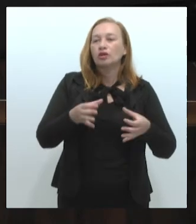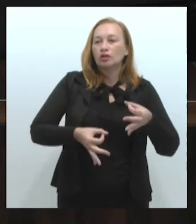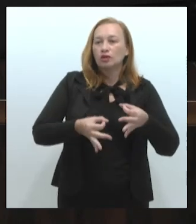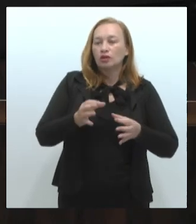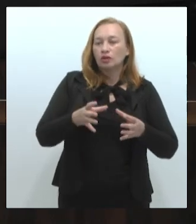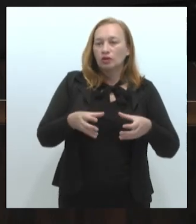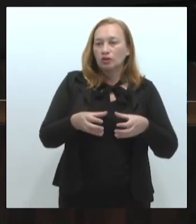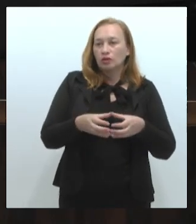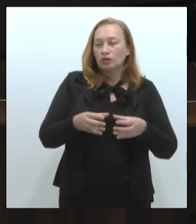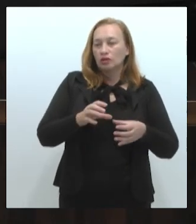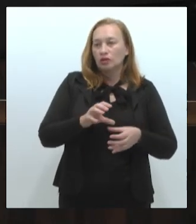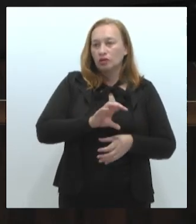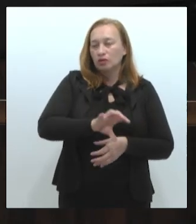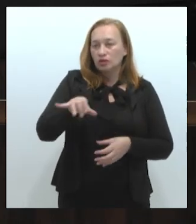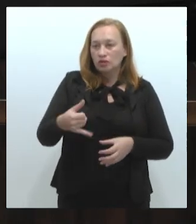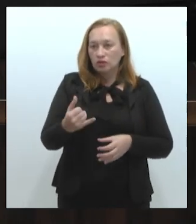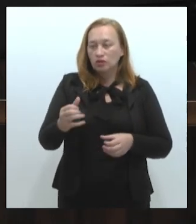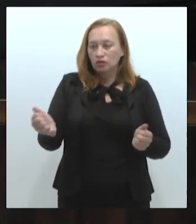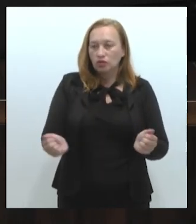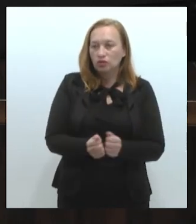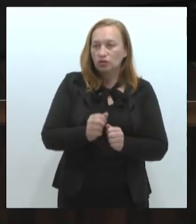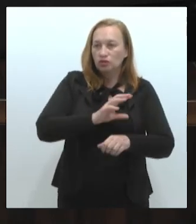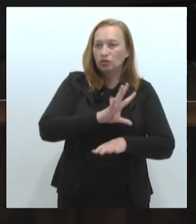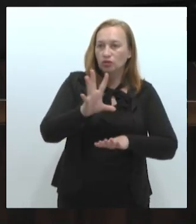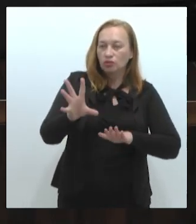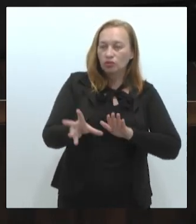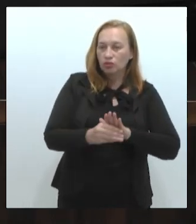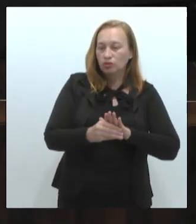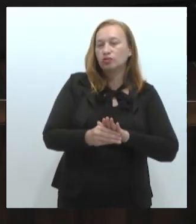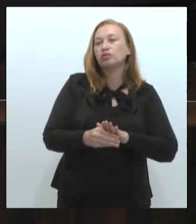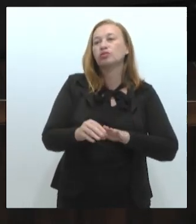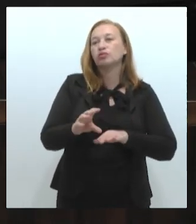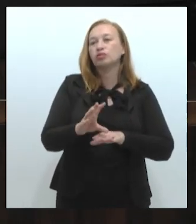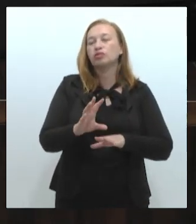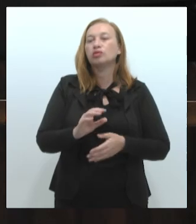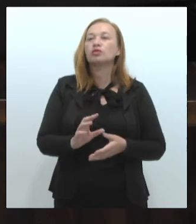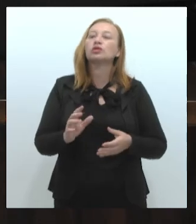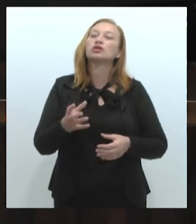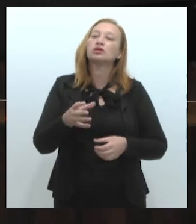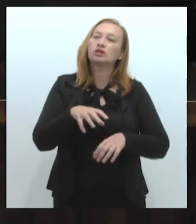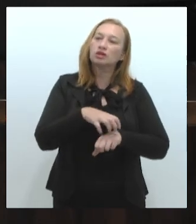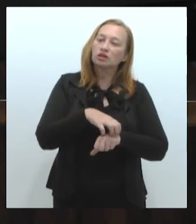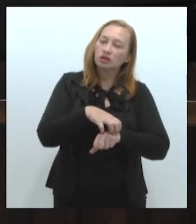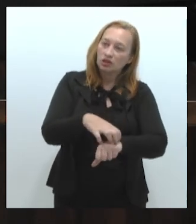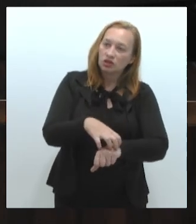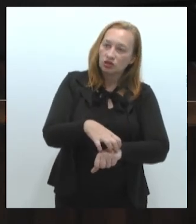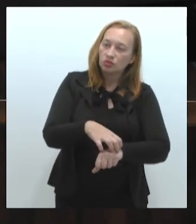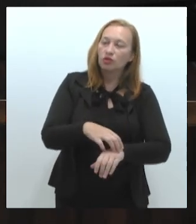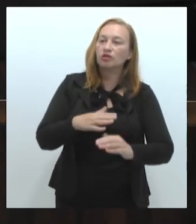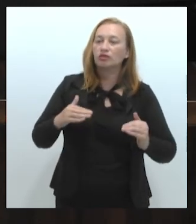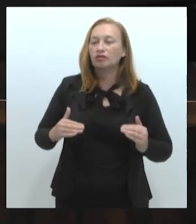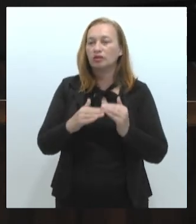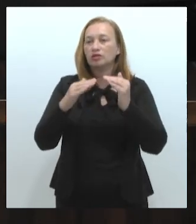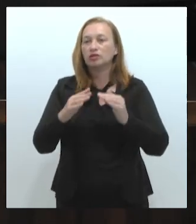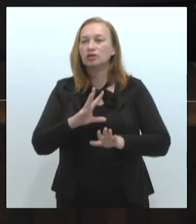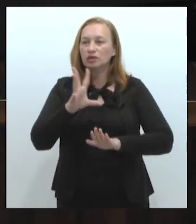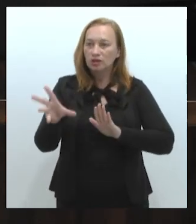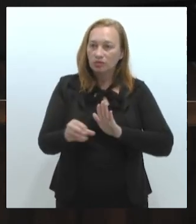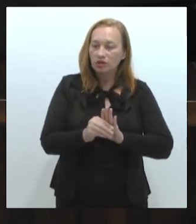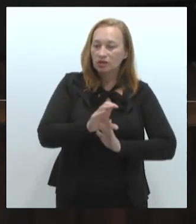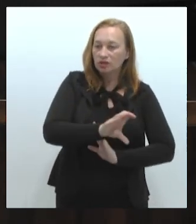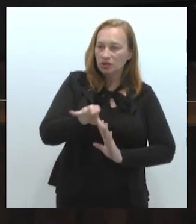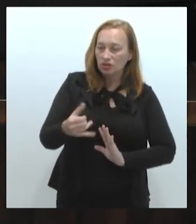pela constitucionalidade com emendas, de transporte favorável com as emendas da Comissão de Constituição e